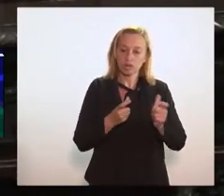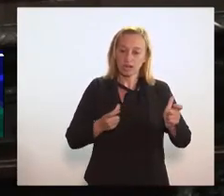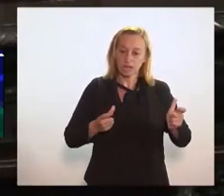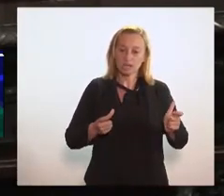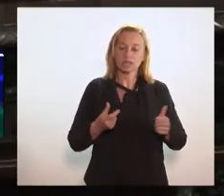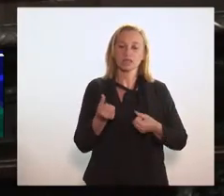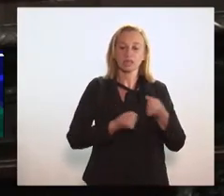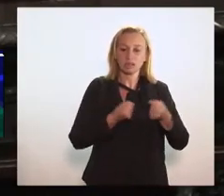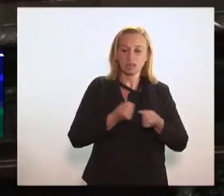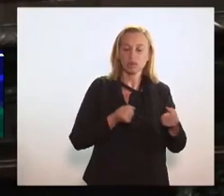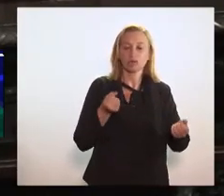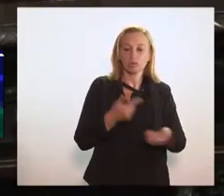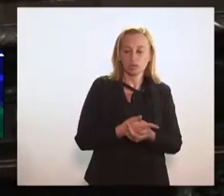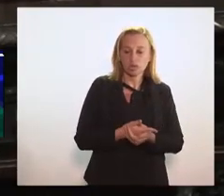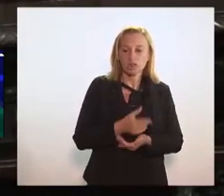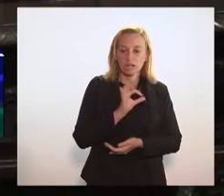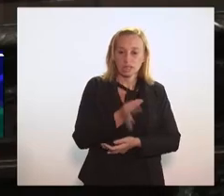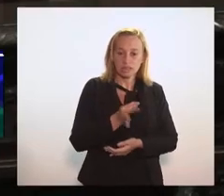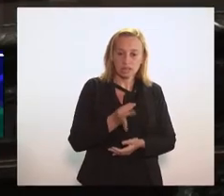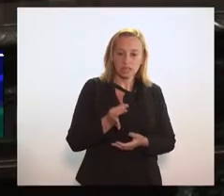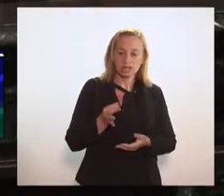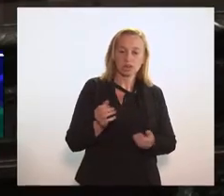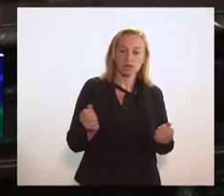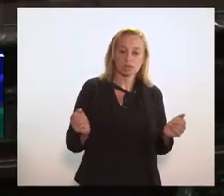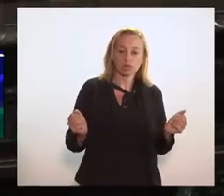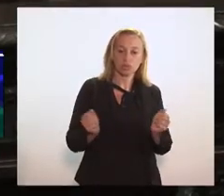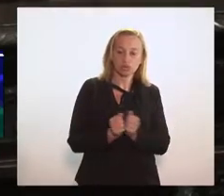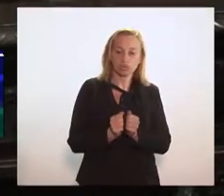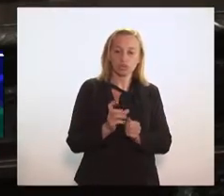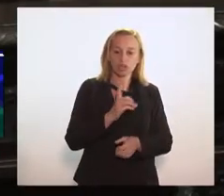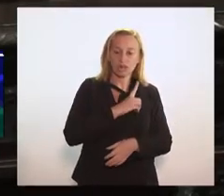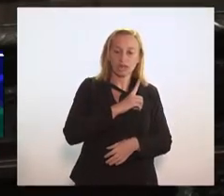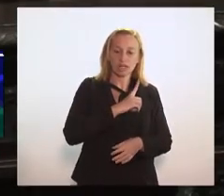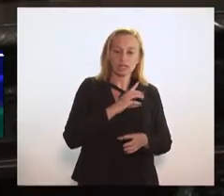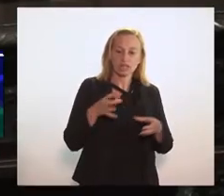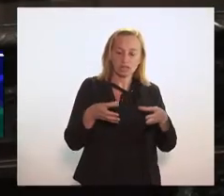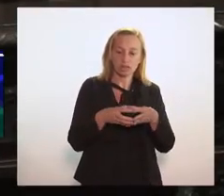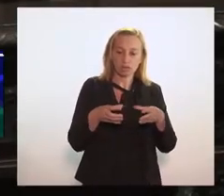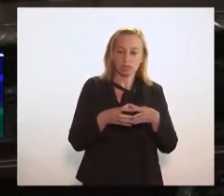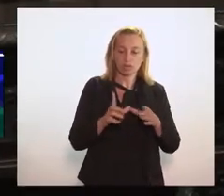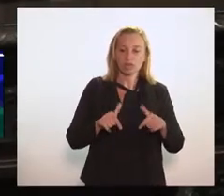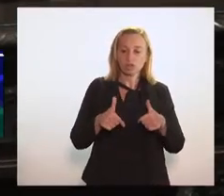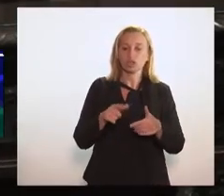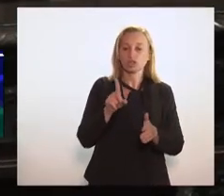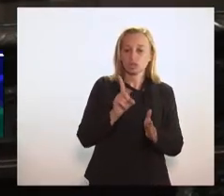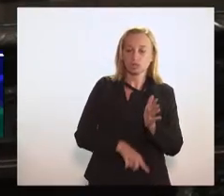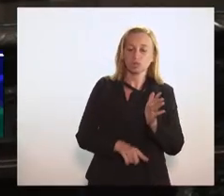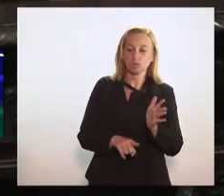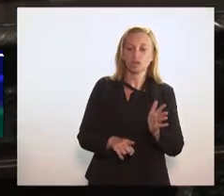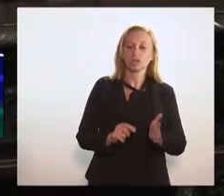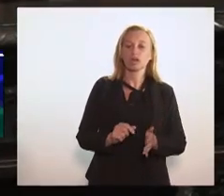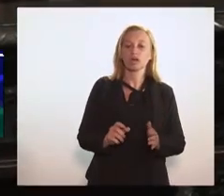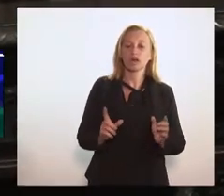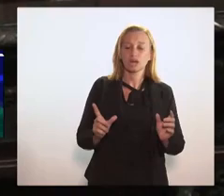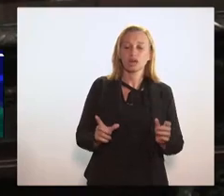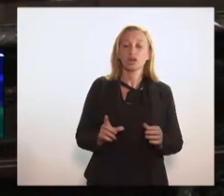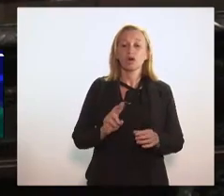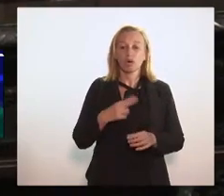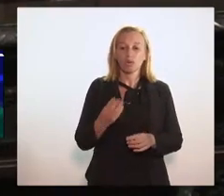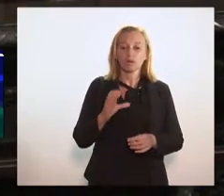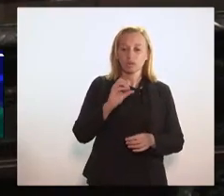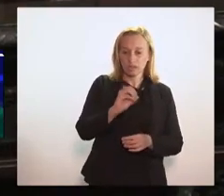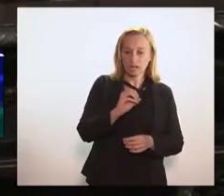tenho certeza que a integração entre as delegacias permitirá uma redução e, por que não, zerar